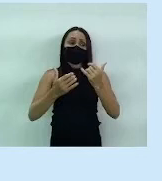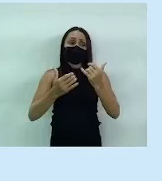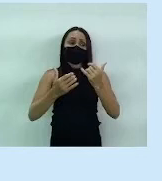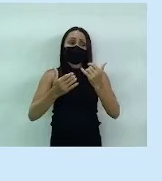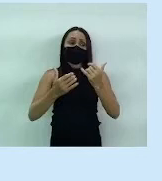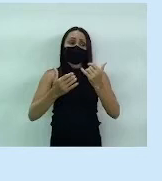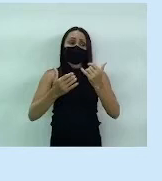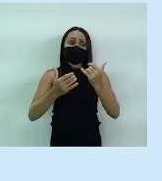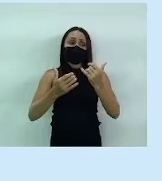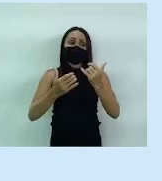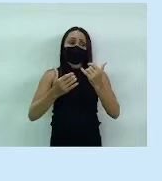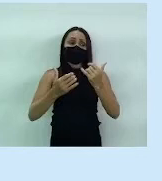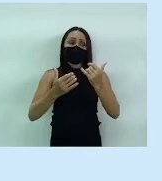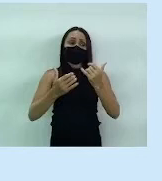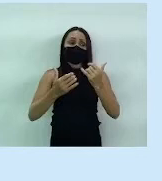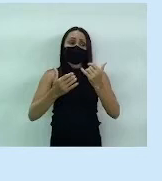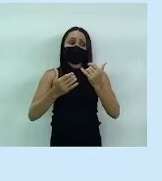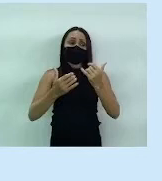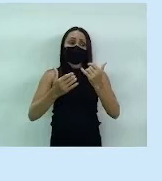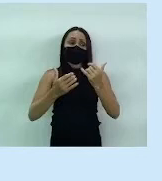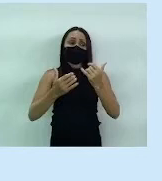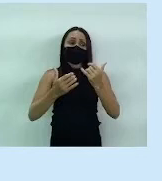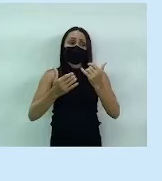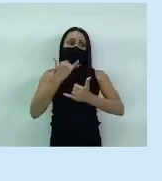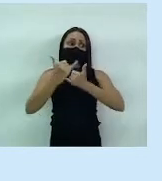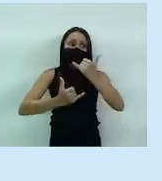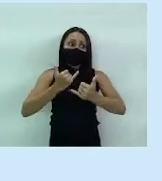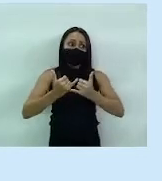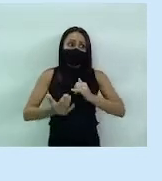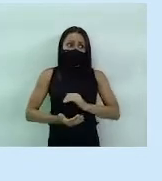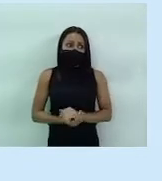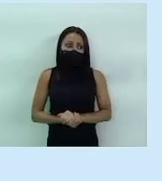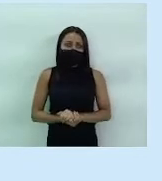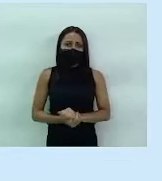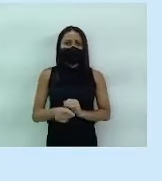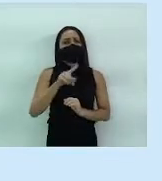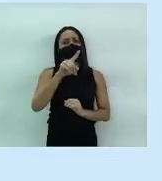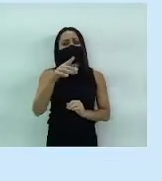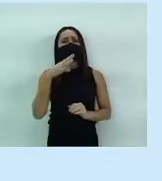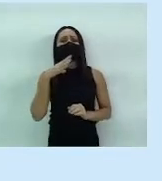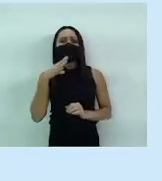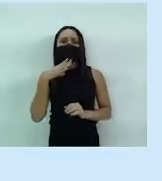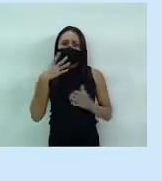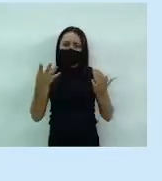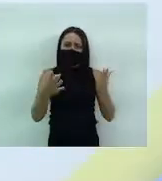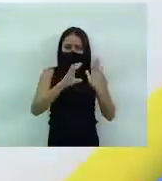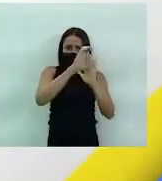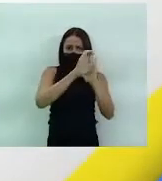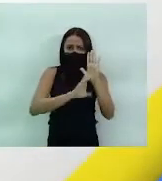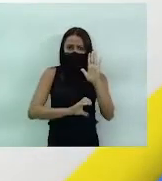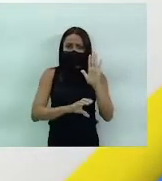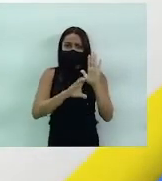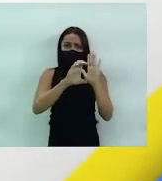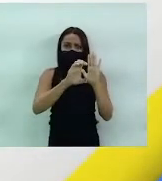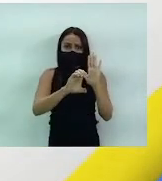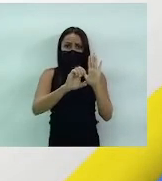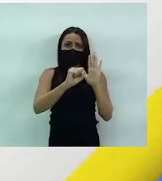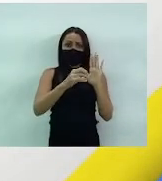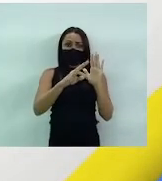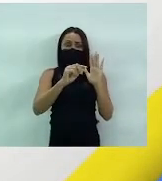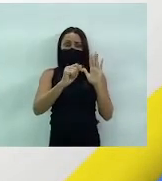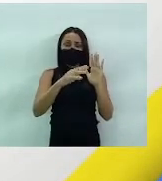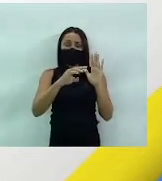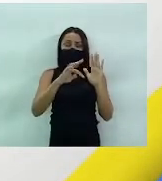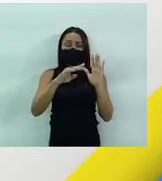interrogação no lado superior esquerdo. Você já conhecia o Estatuto? Já tinha ouvido falar a respeito